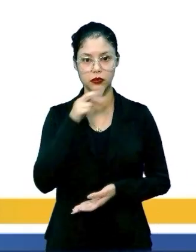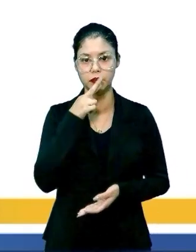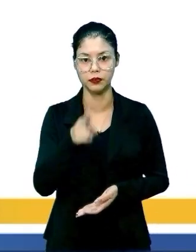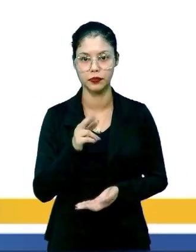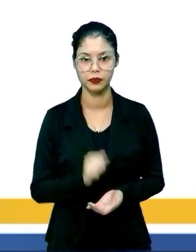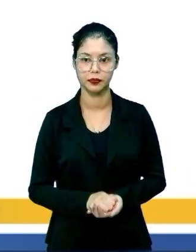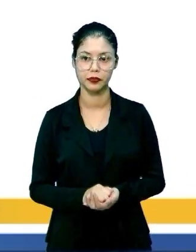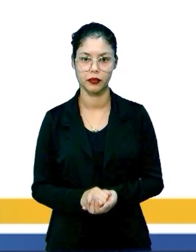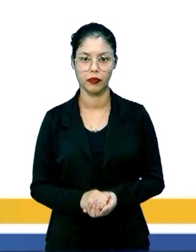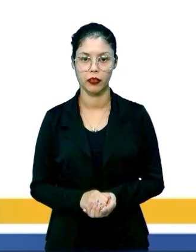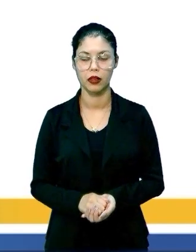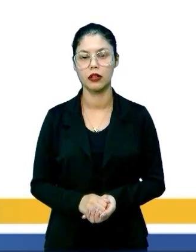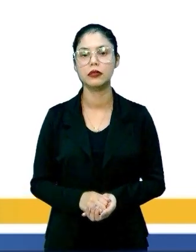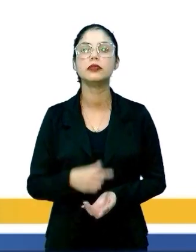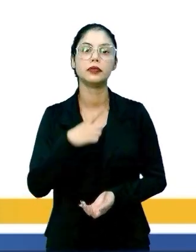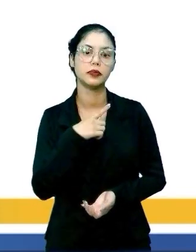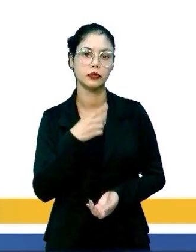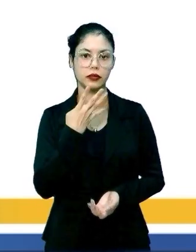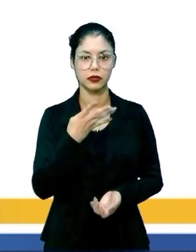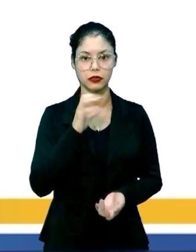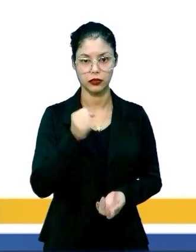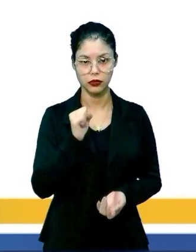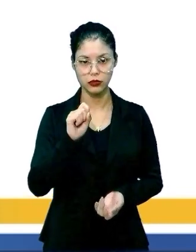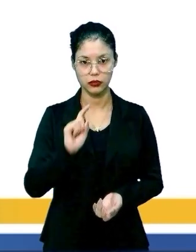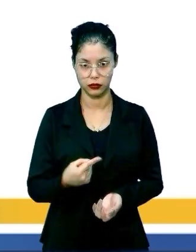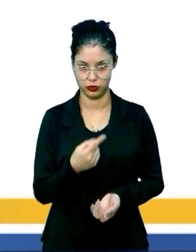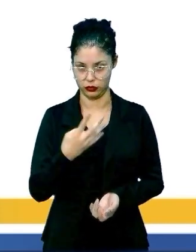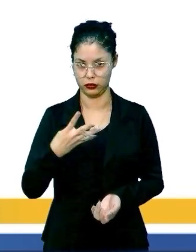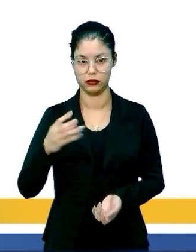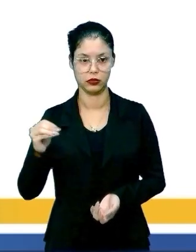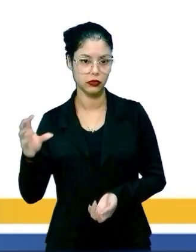conta, o resultado daria